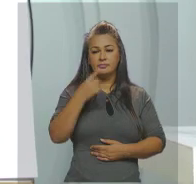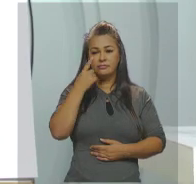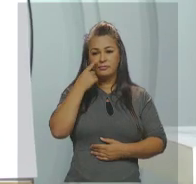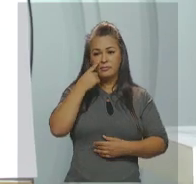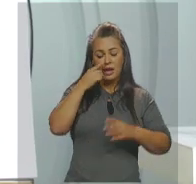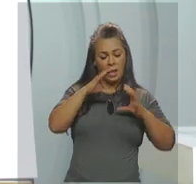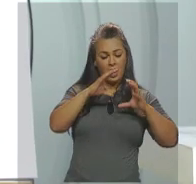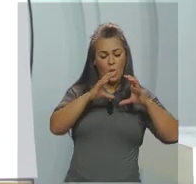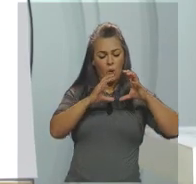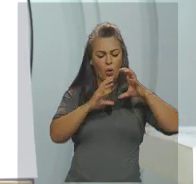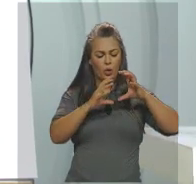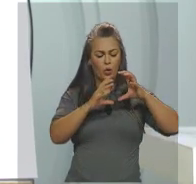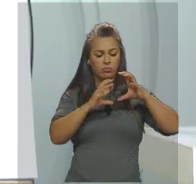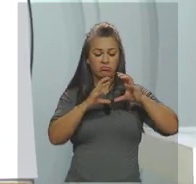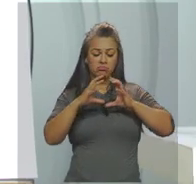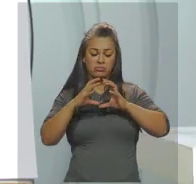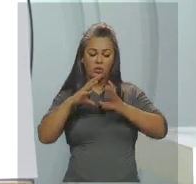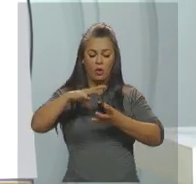abóboras.